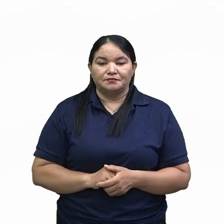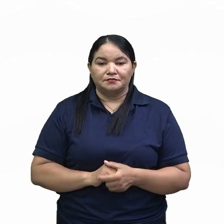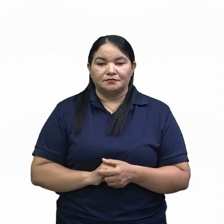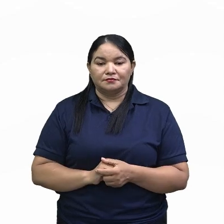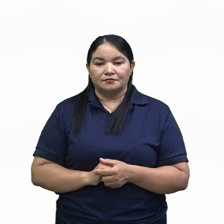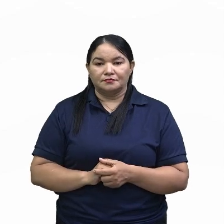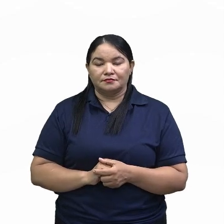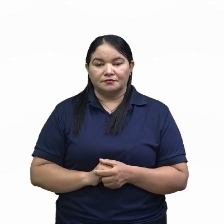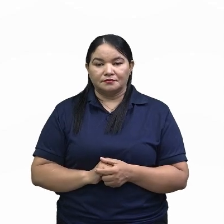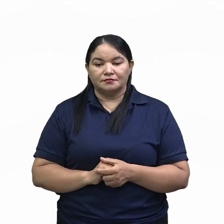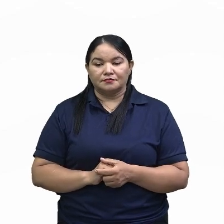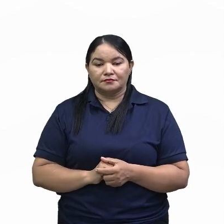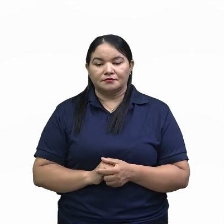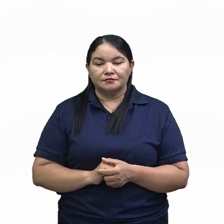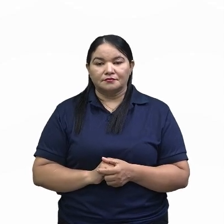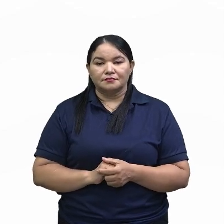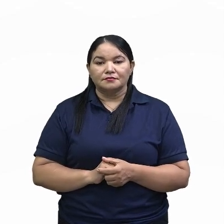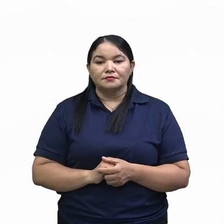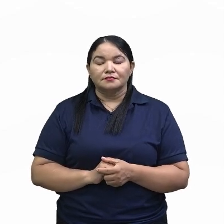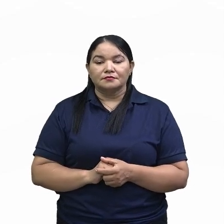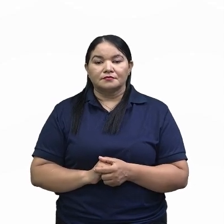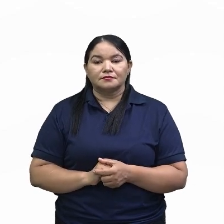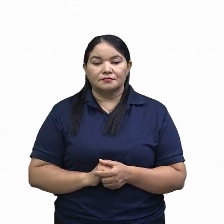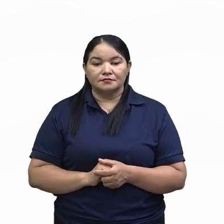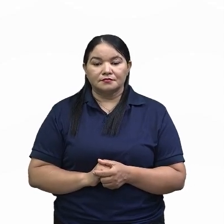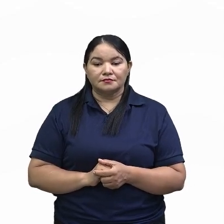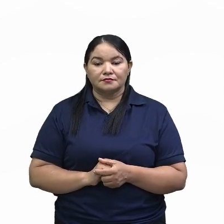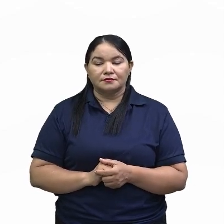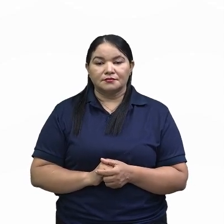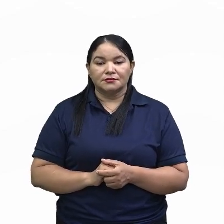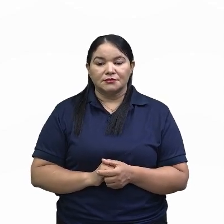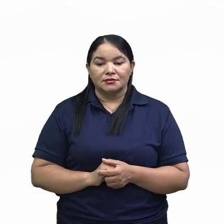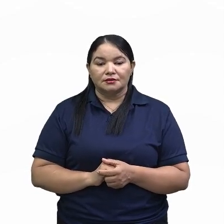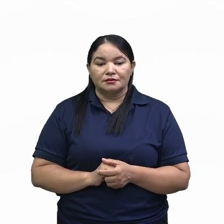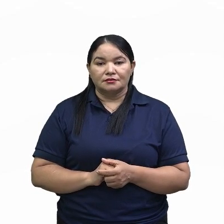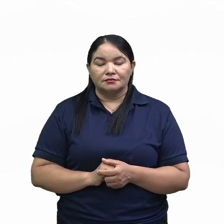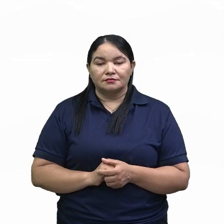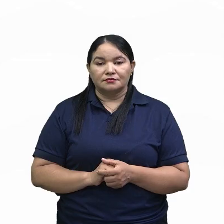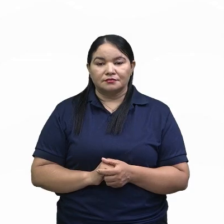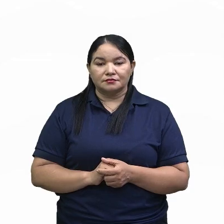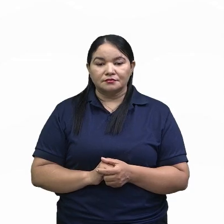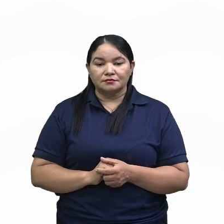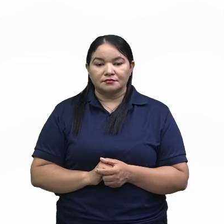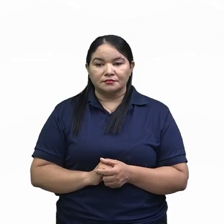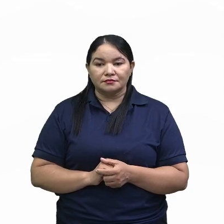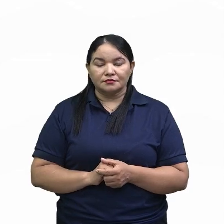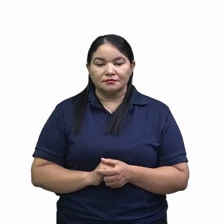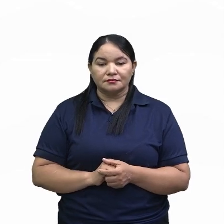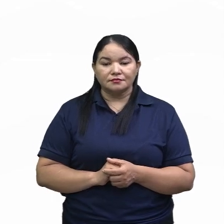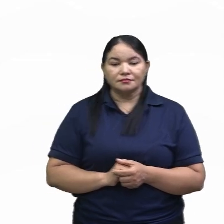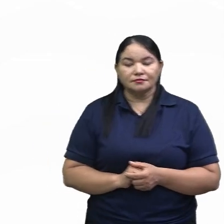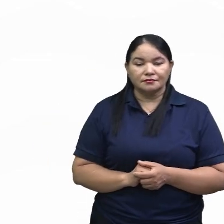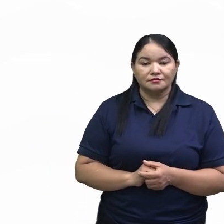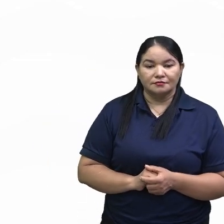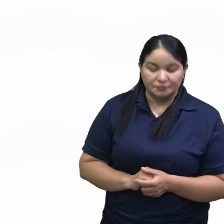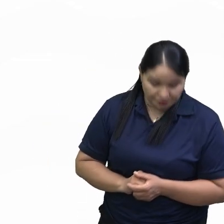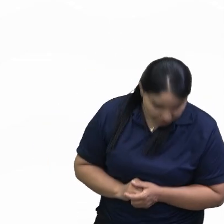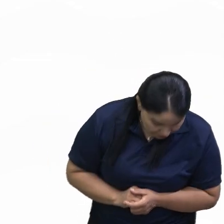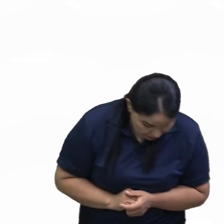Então, raça, ele vem daquele conceito da biologia que, aplicado para as ciências sociais, ele foi aplicado de